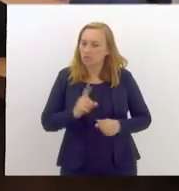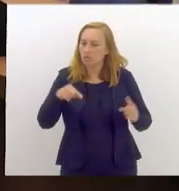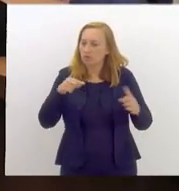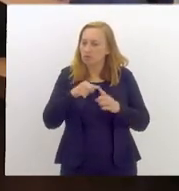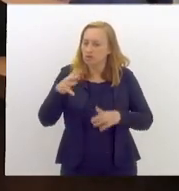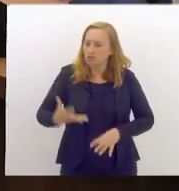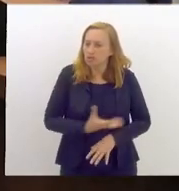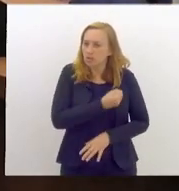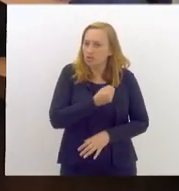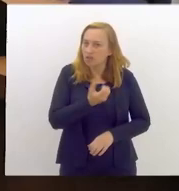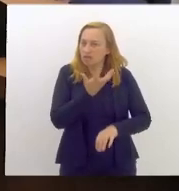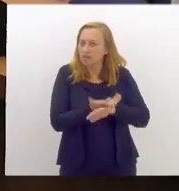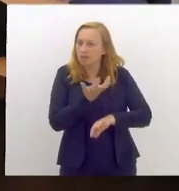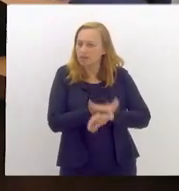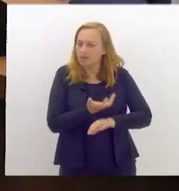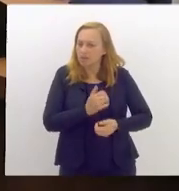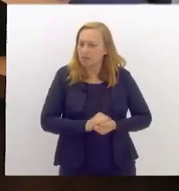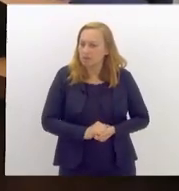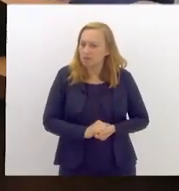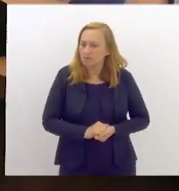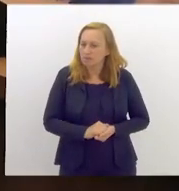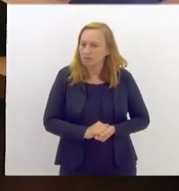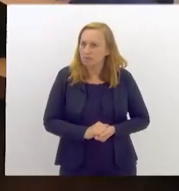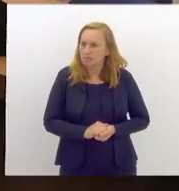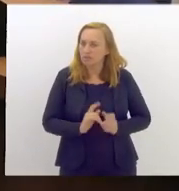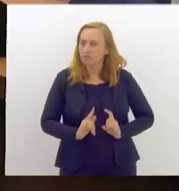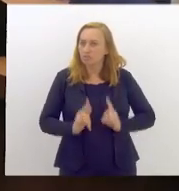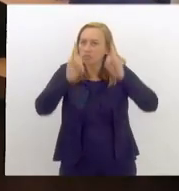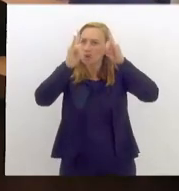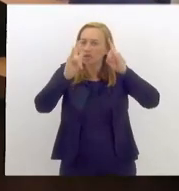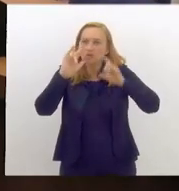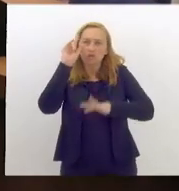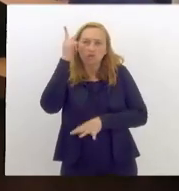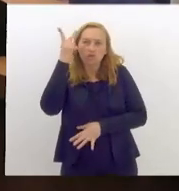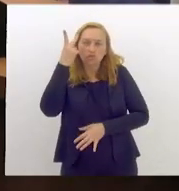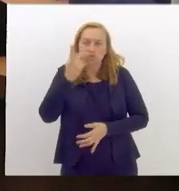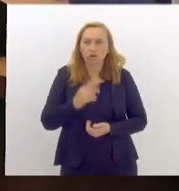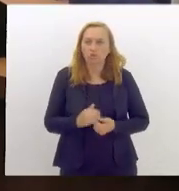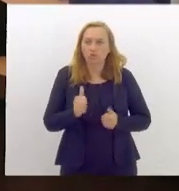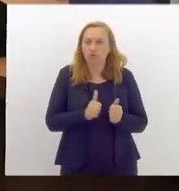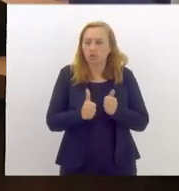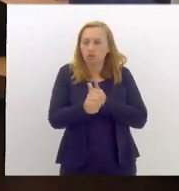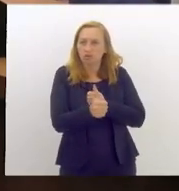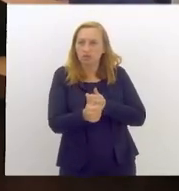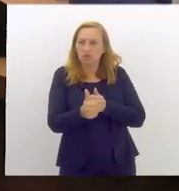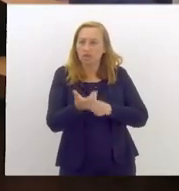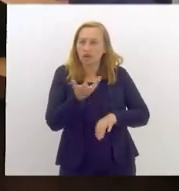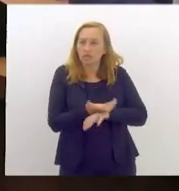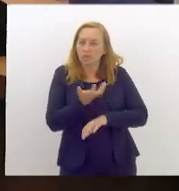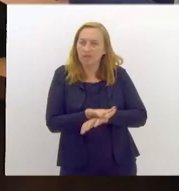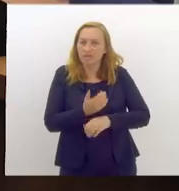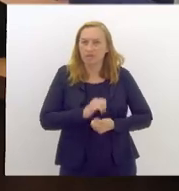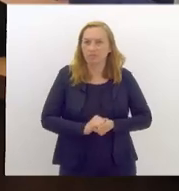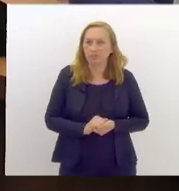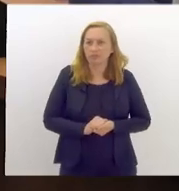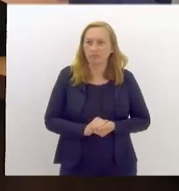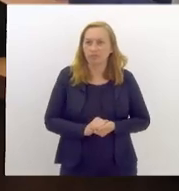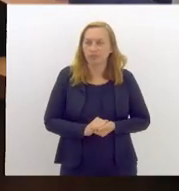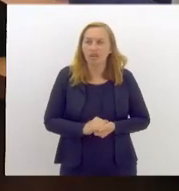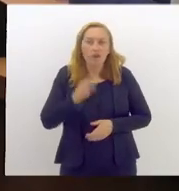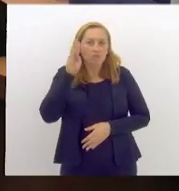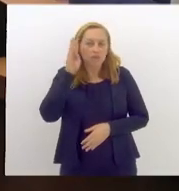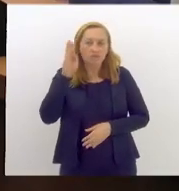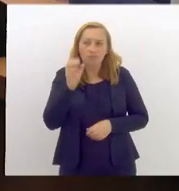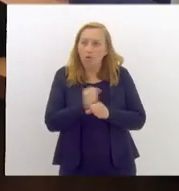salvar essa Praça a gente está num prédio histórico que é de frente para essa praça uma das